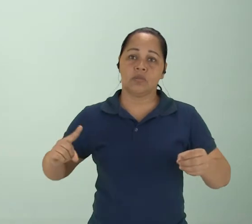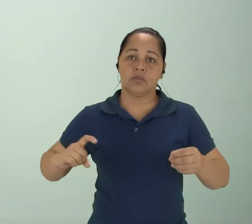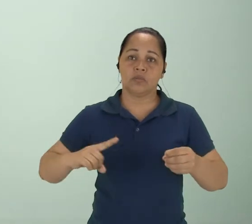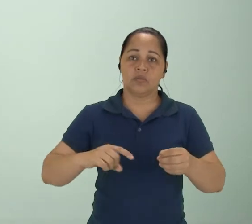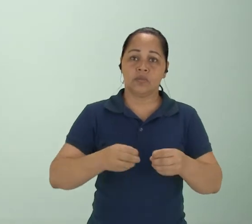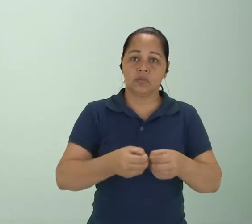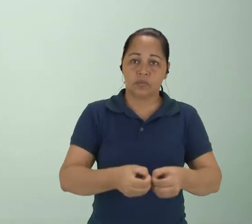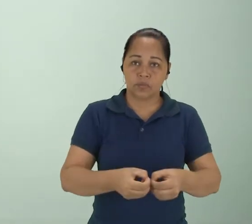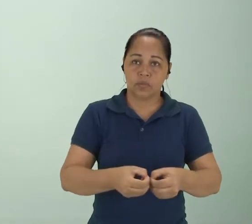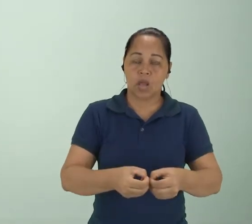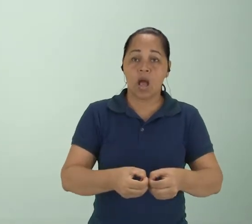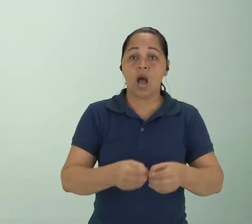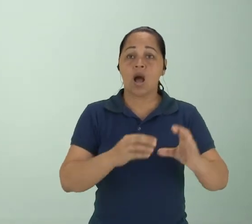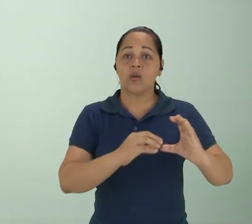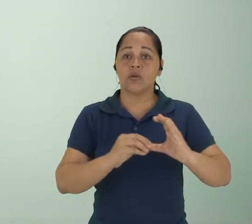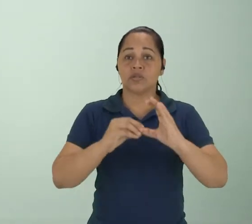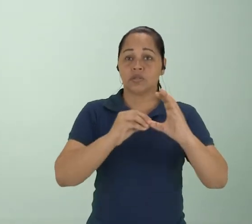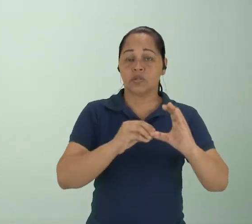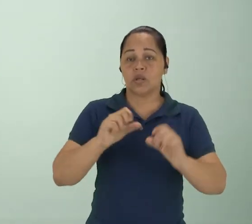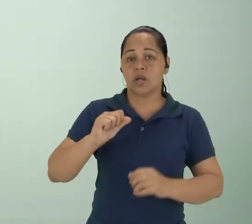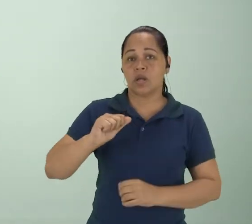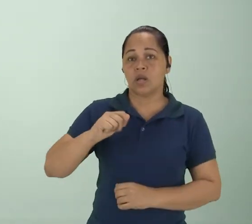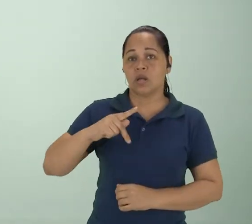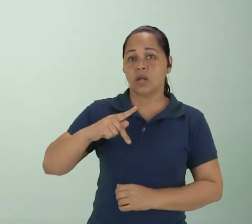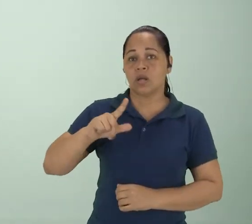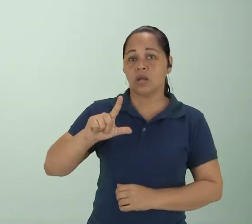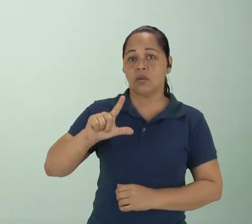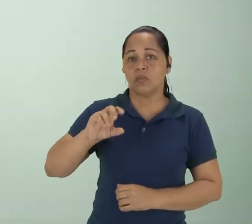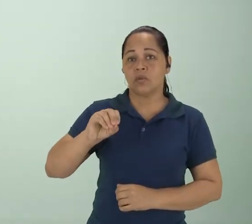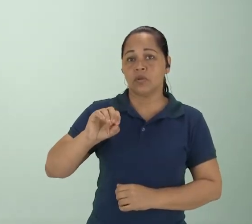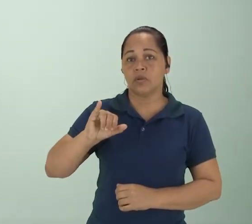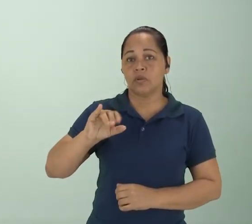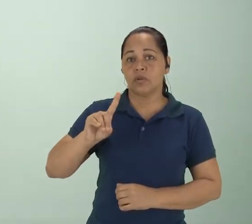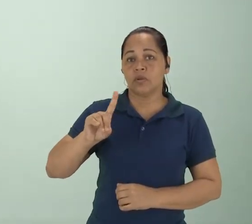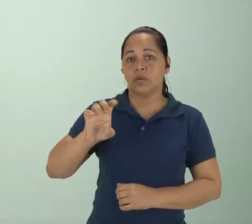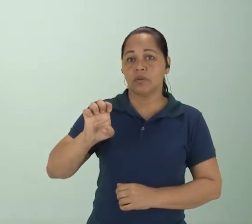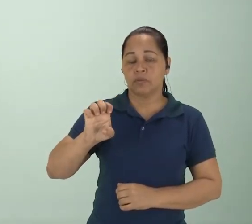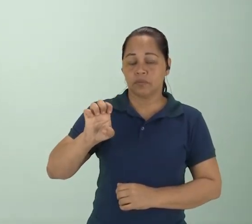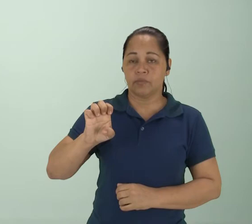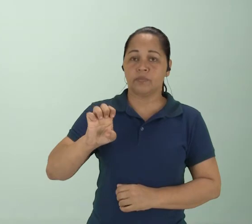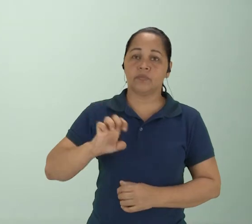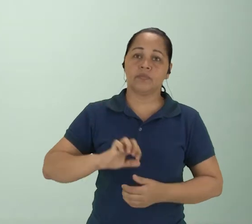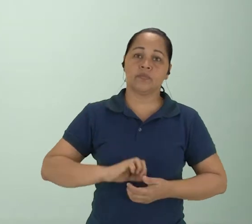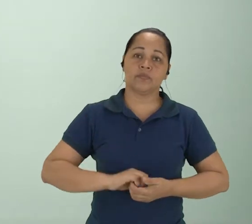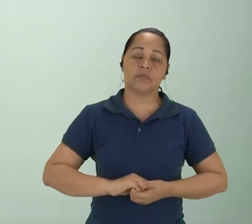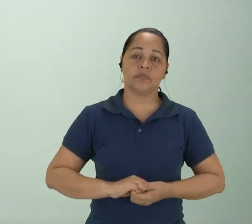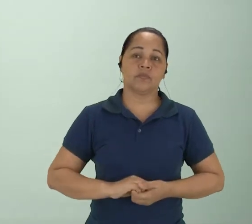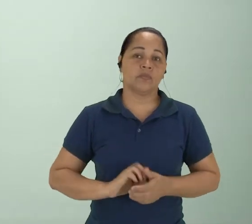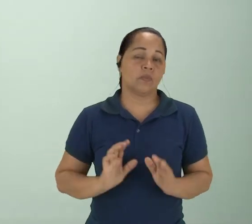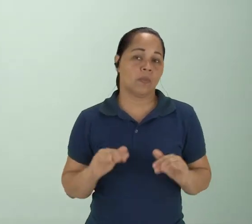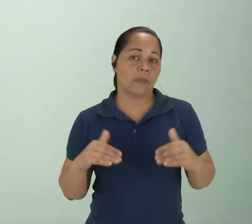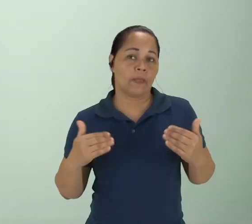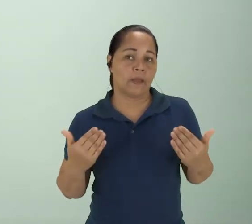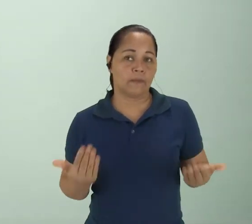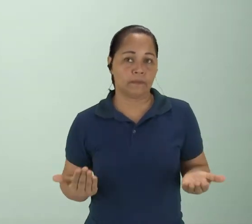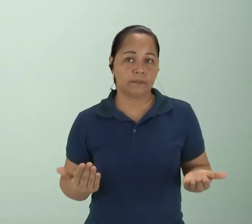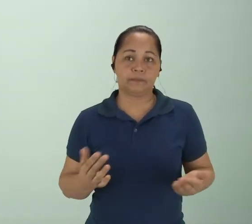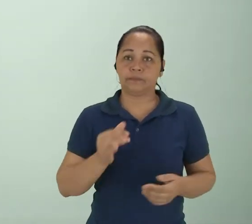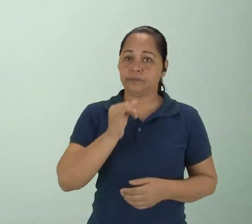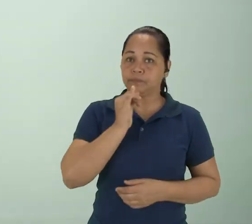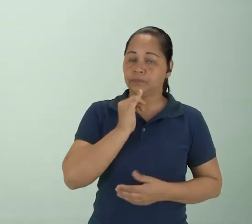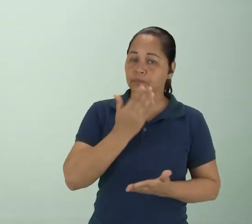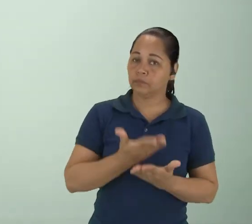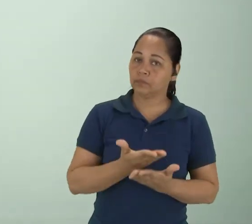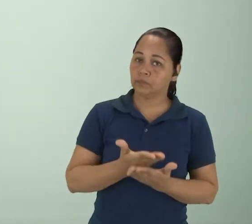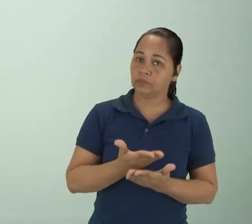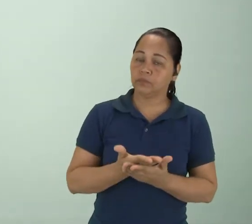célula haploide com a metade desses cromossomos. É o gameta, onde vai ter a fecundação. Mas nesse caso, na aula